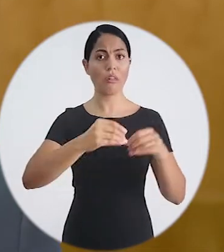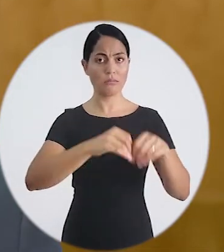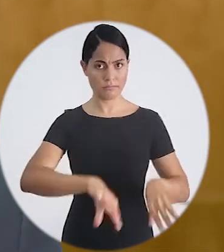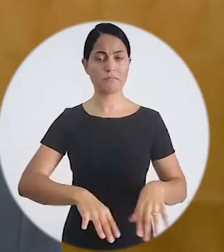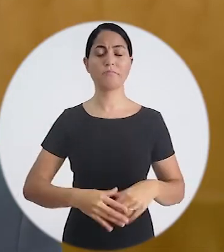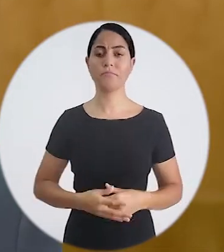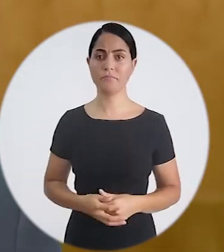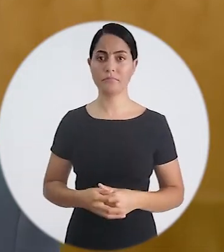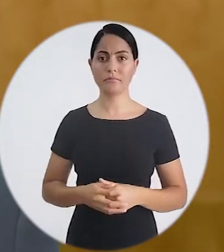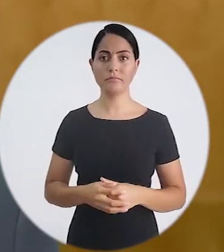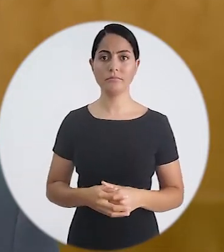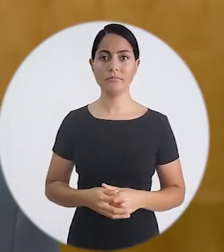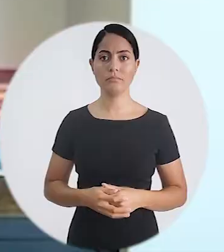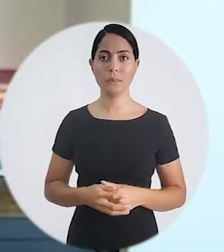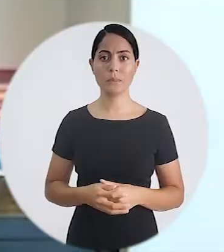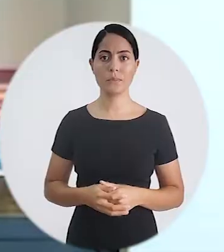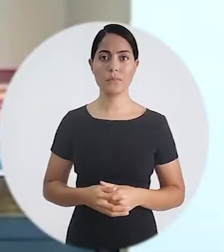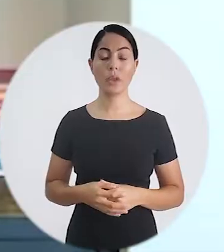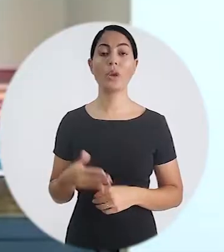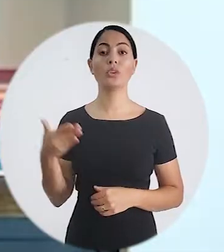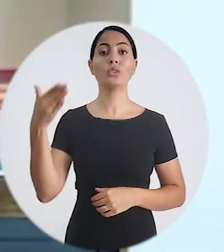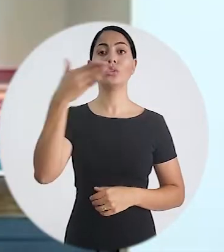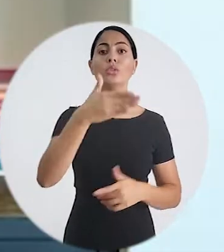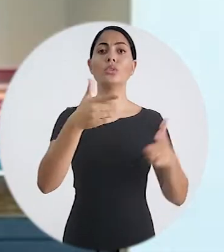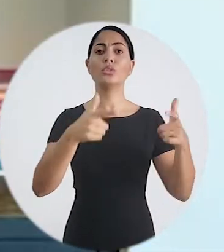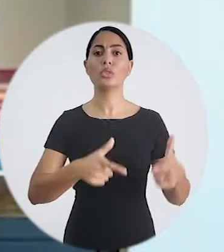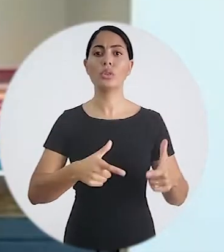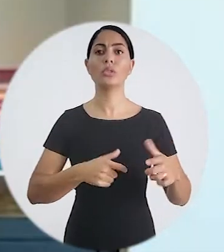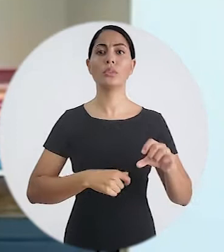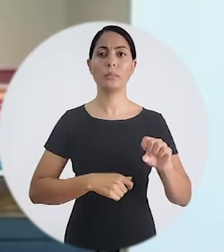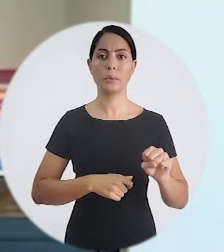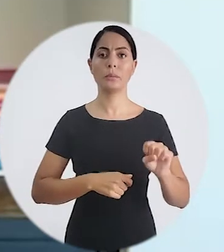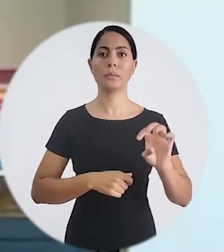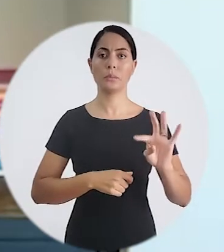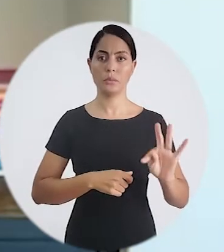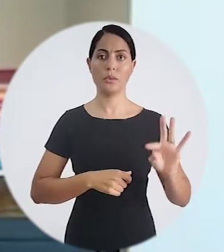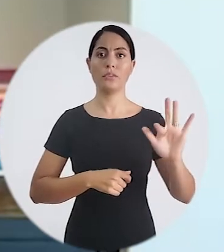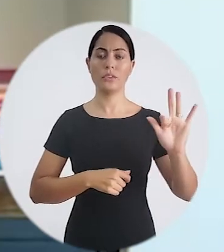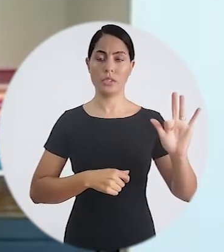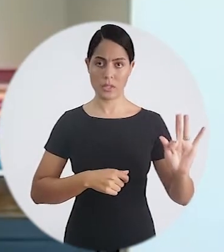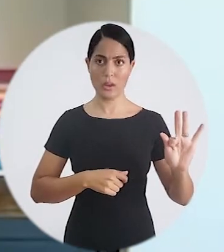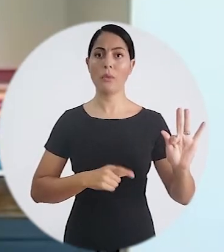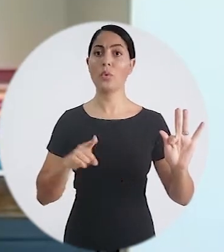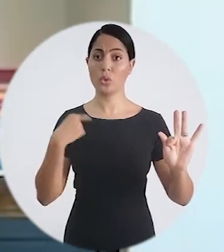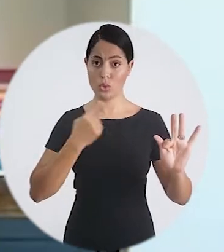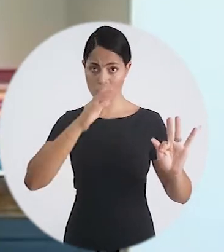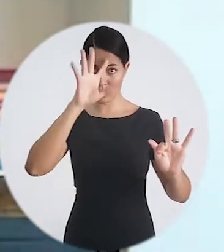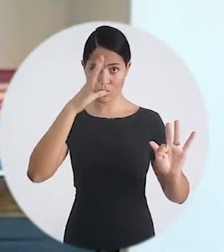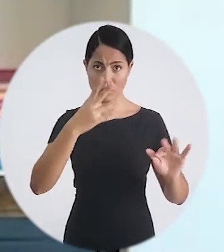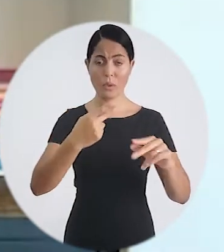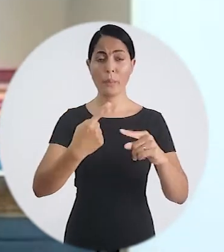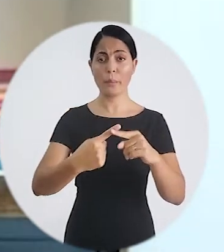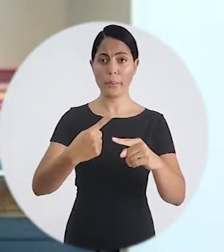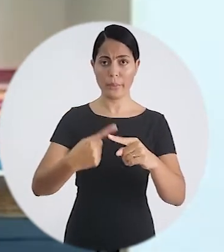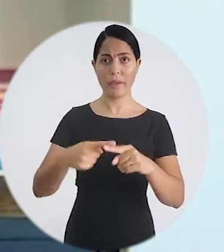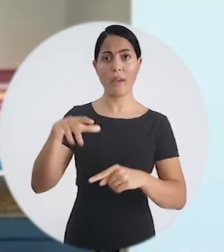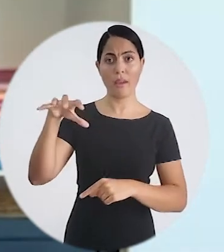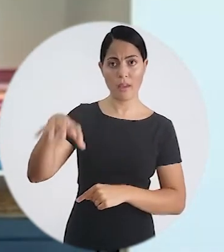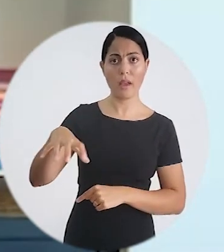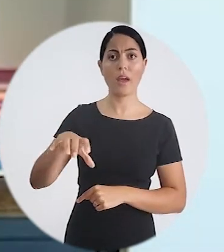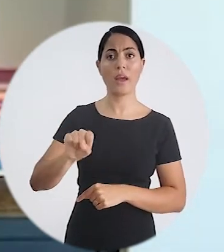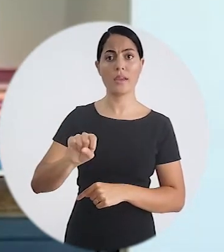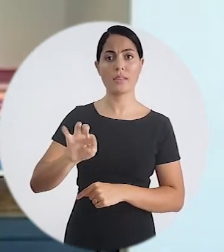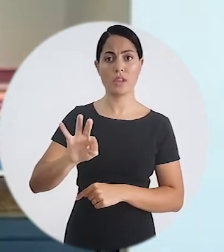impedir retrocessos. Nós fomos ao Supremo Tribunal Federal, tomamos essa decisão e, face do julgamento que